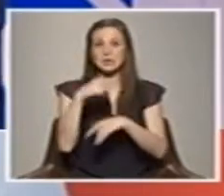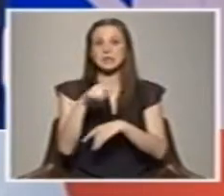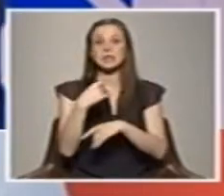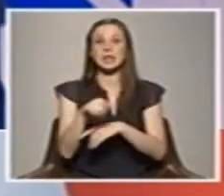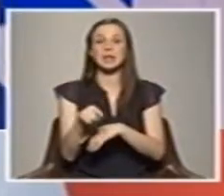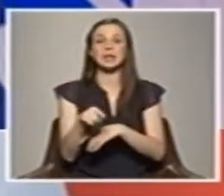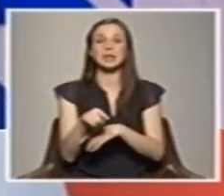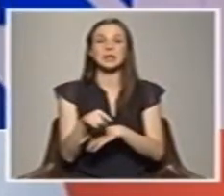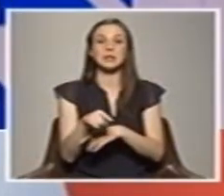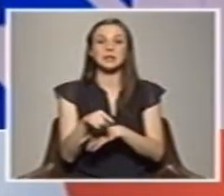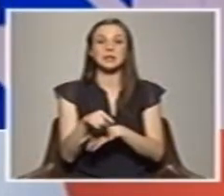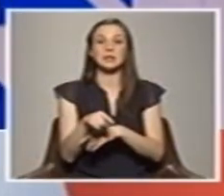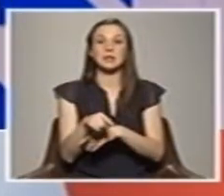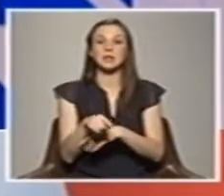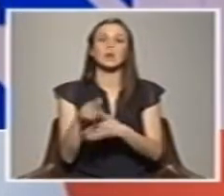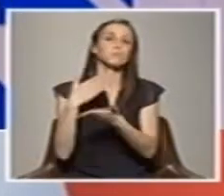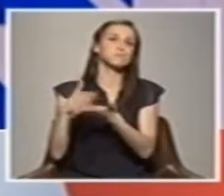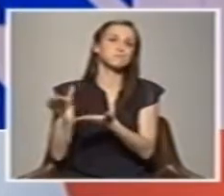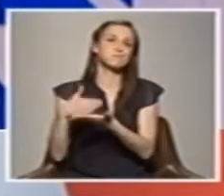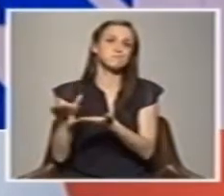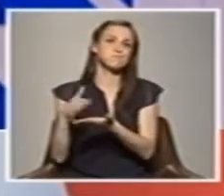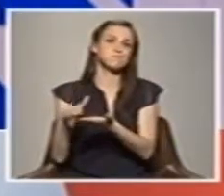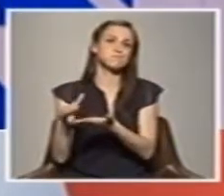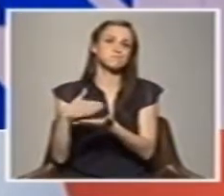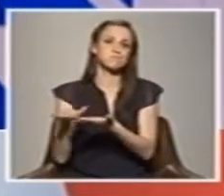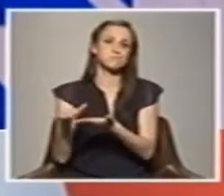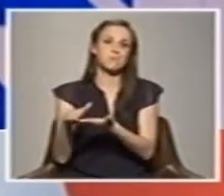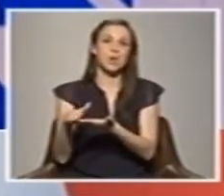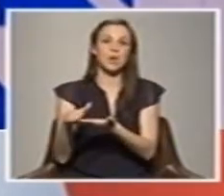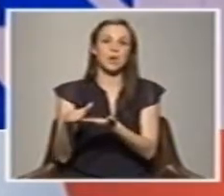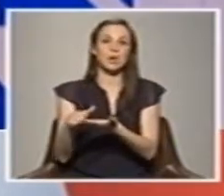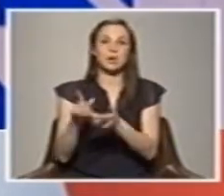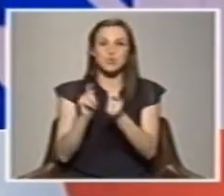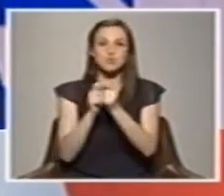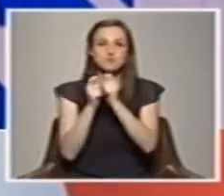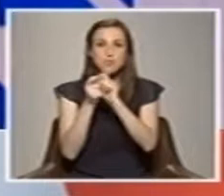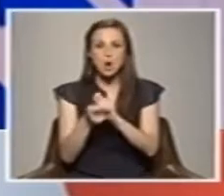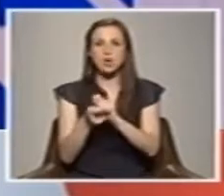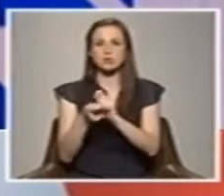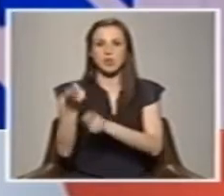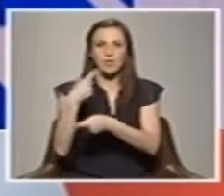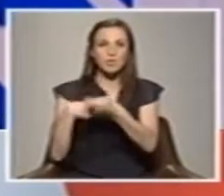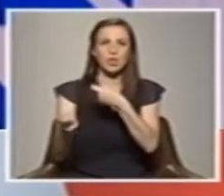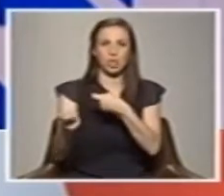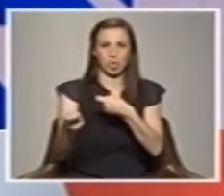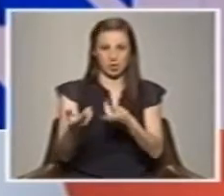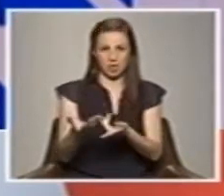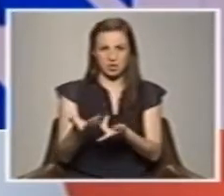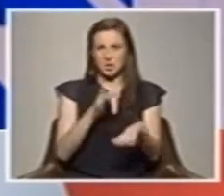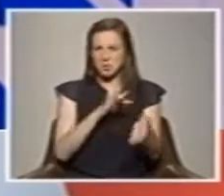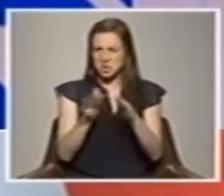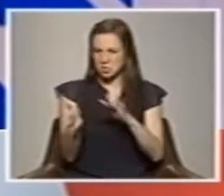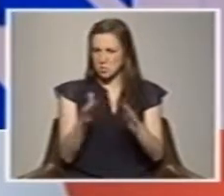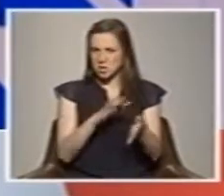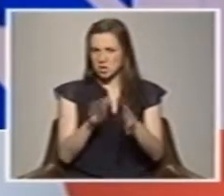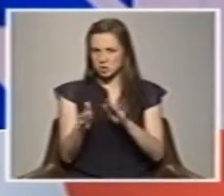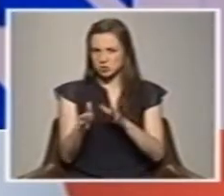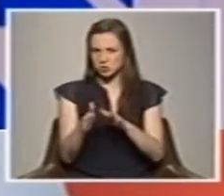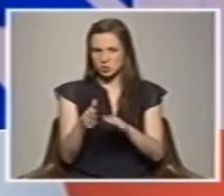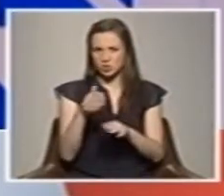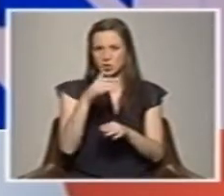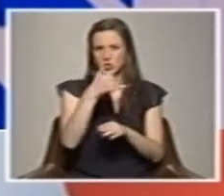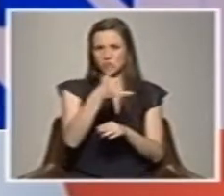todo o desperdício na transformação, na distribuição, e, portanto, chegam cerca de